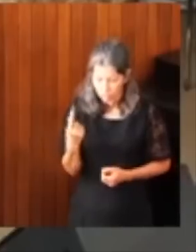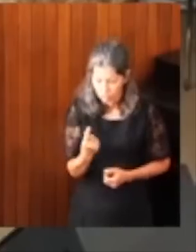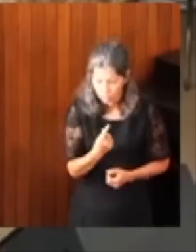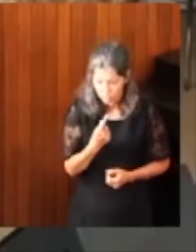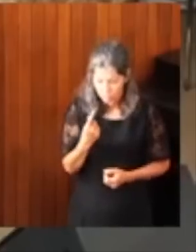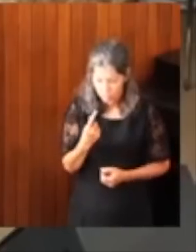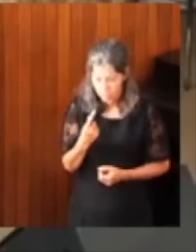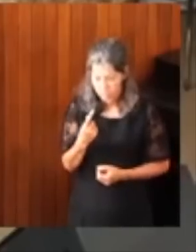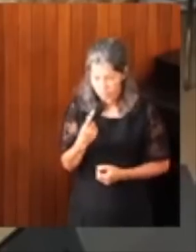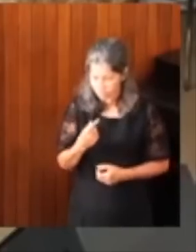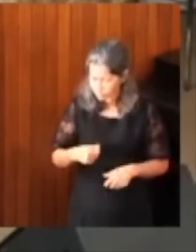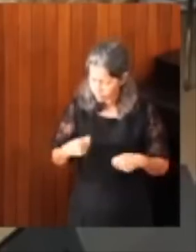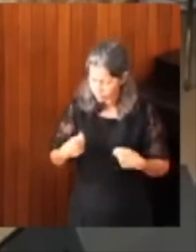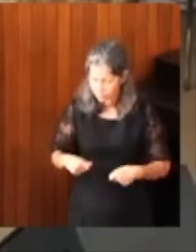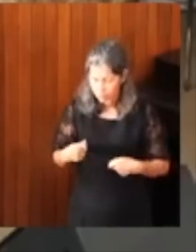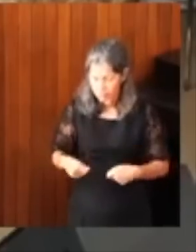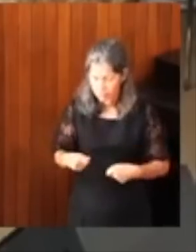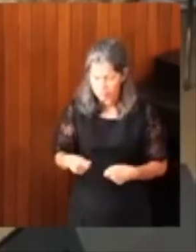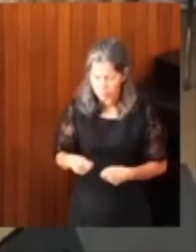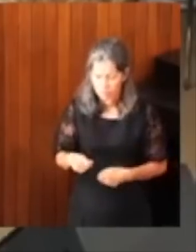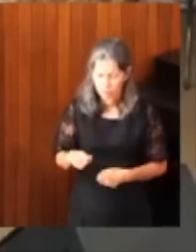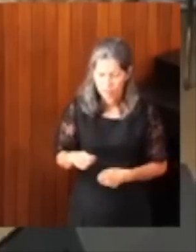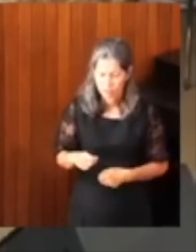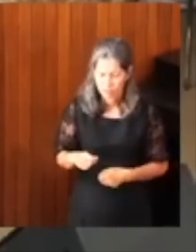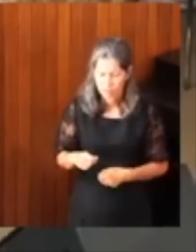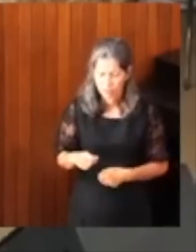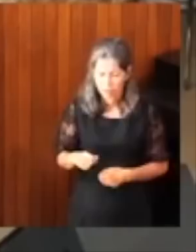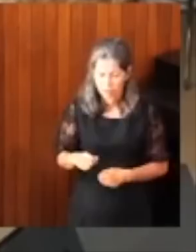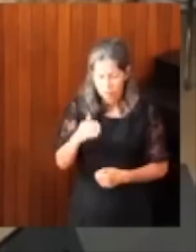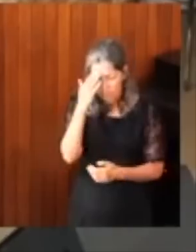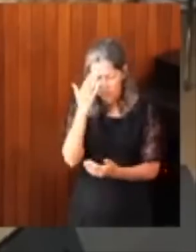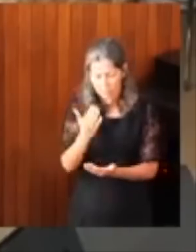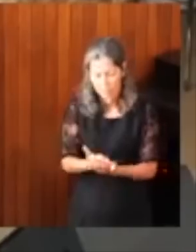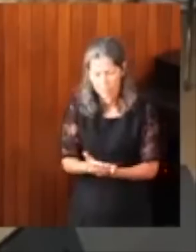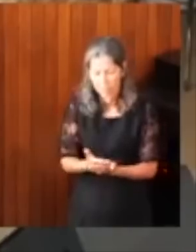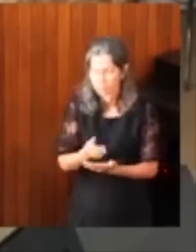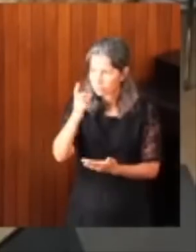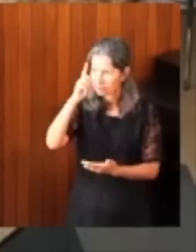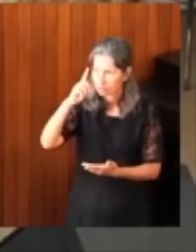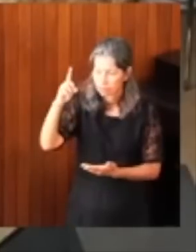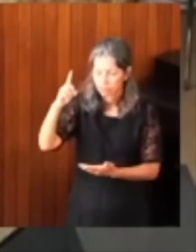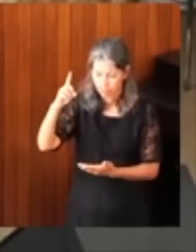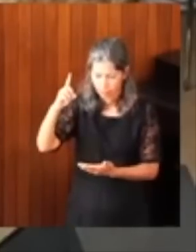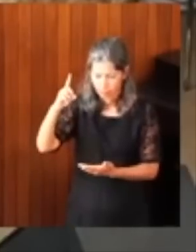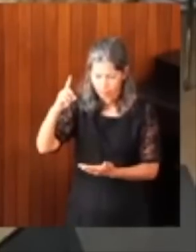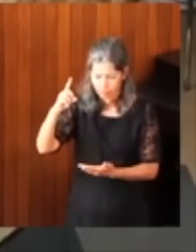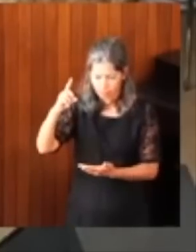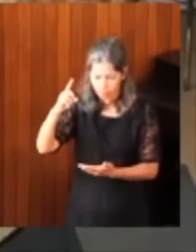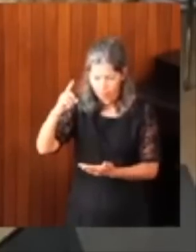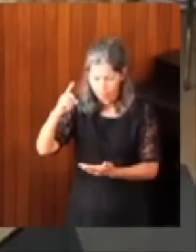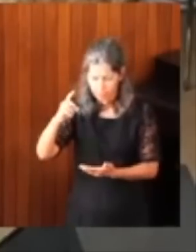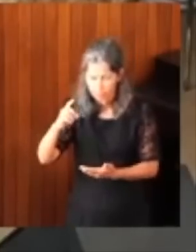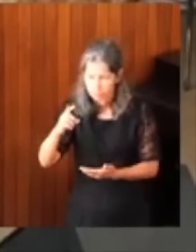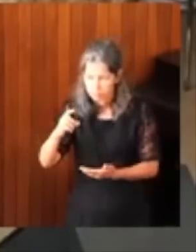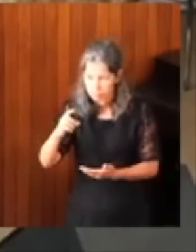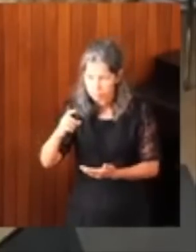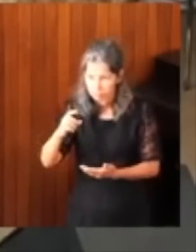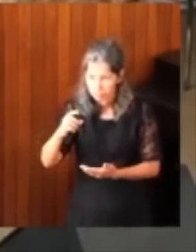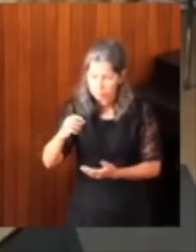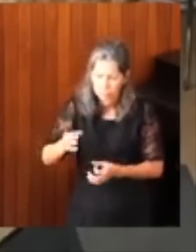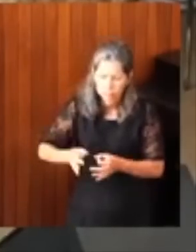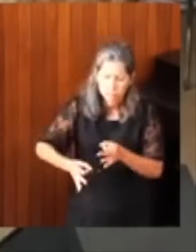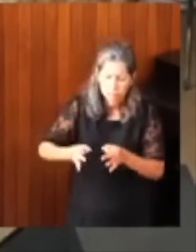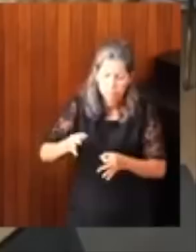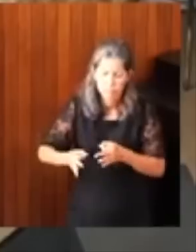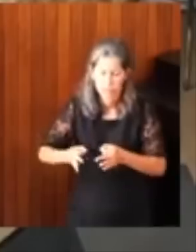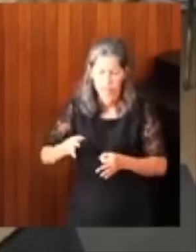assim. Mulher representa, partenoi, no grego, representa também igreja, ou ideias, ou crenças.